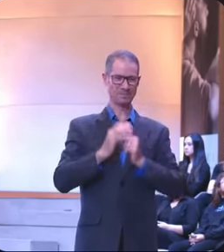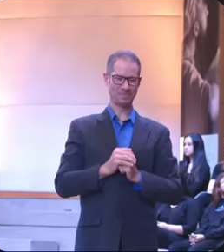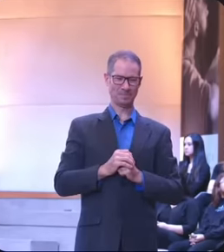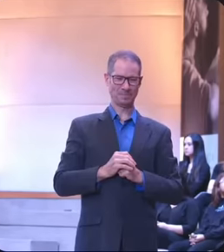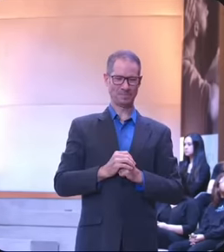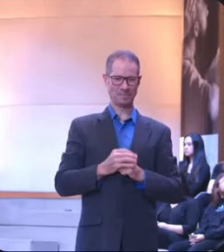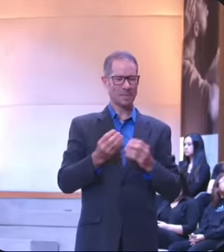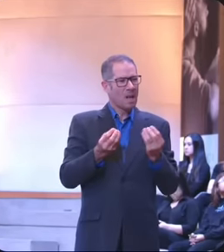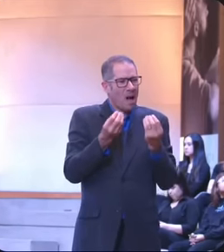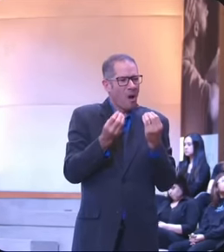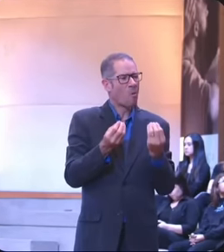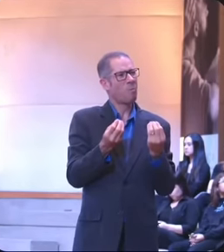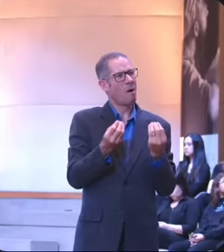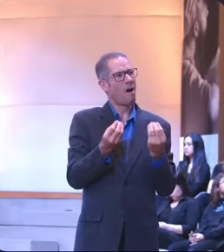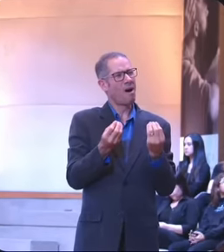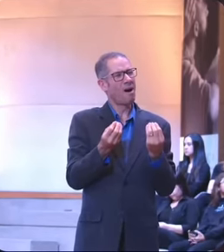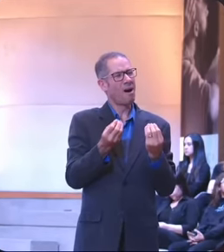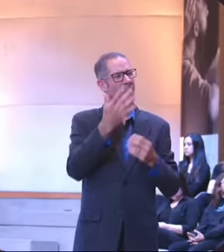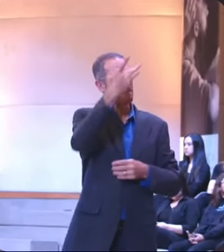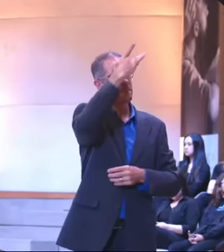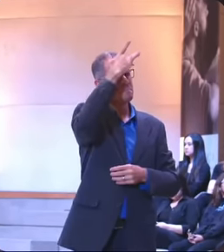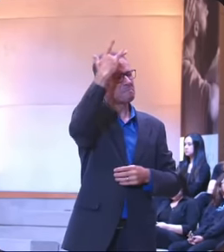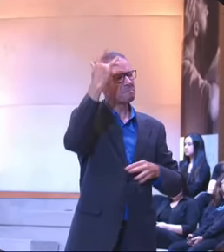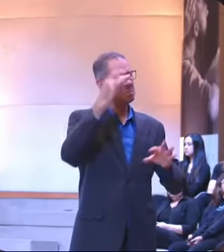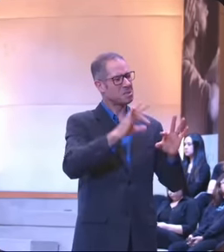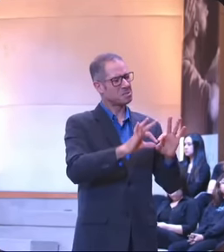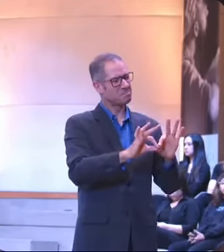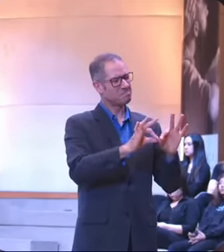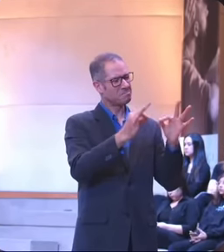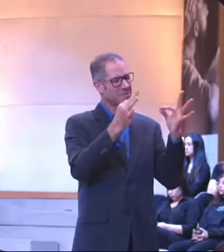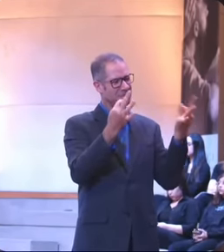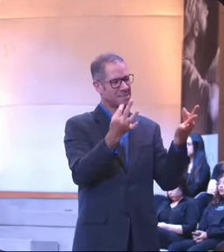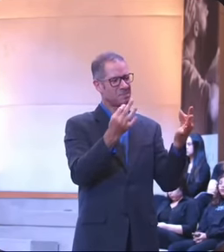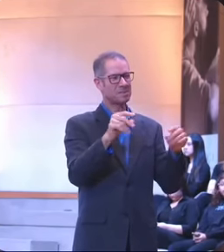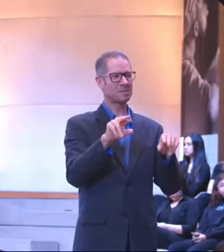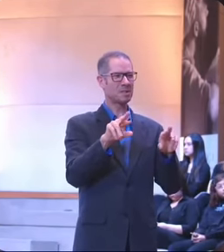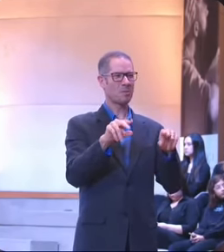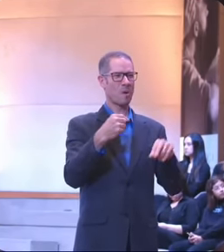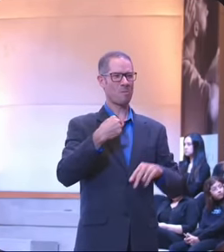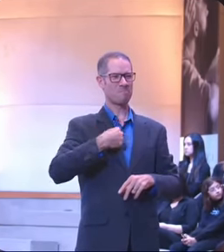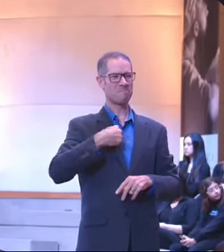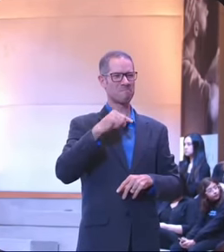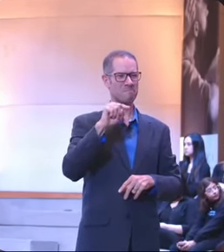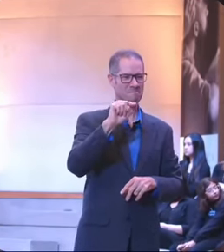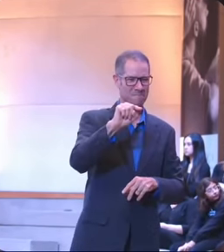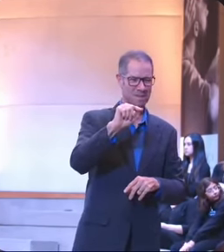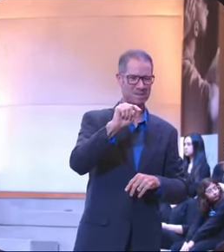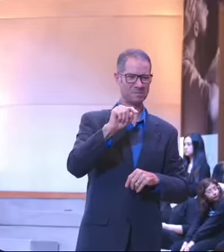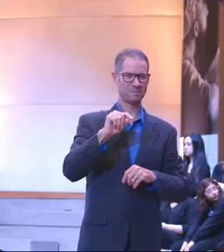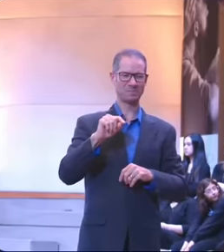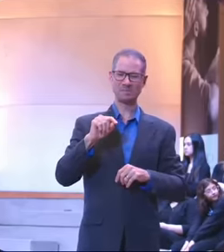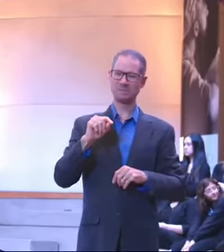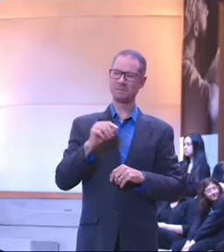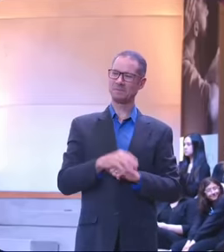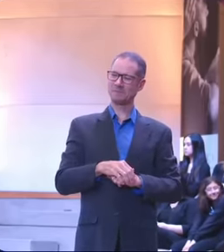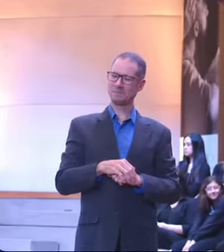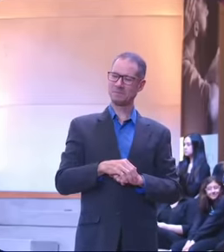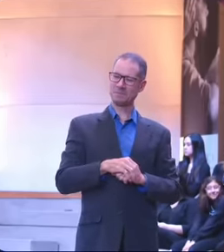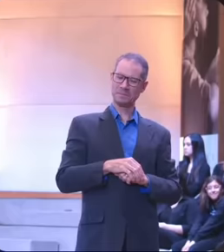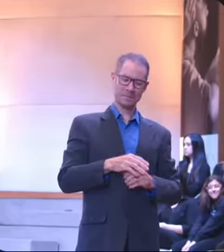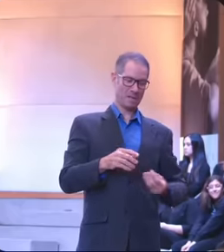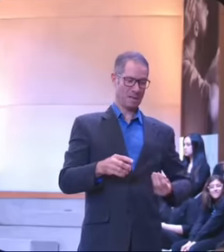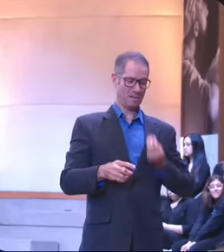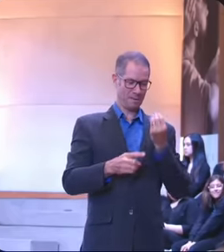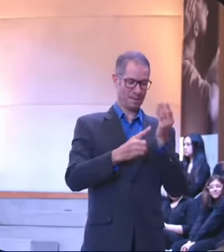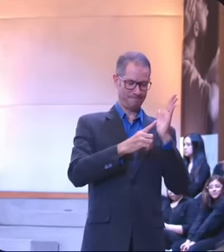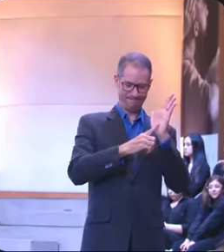Como? Quando gente simples, como você e eu, nos apresentamos na presença